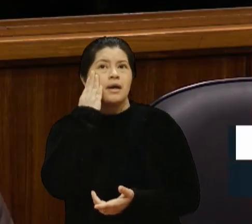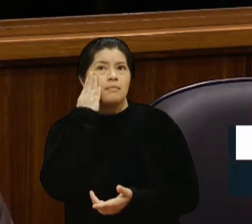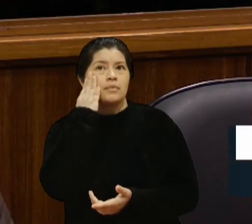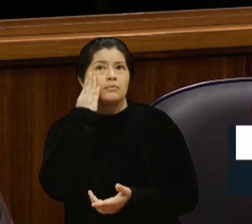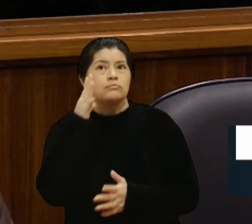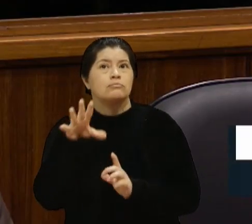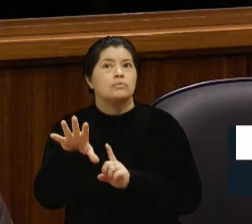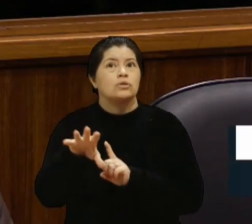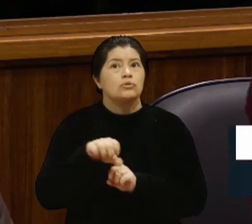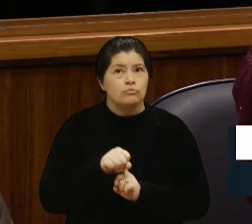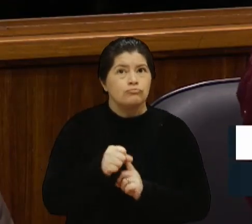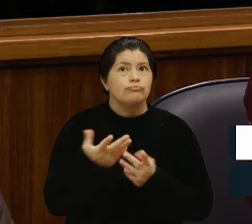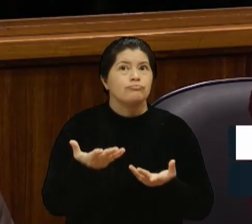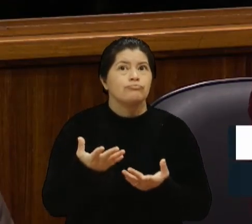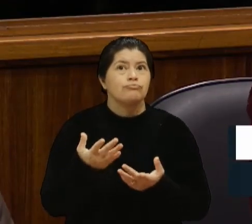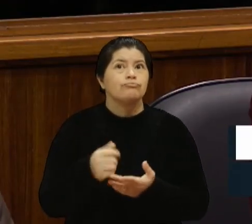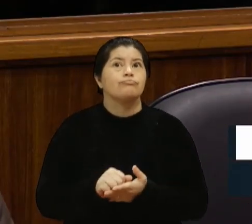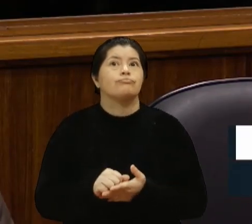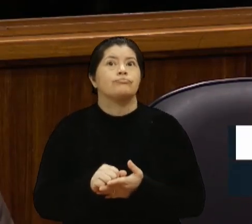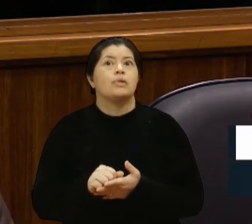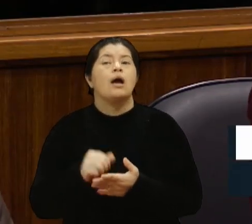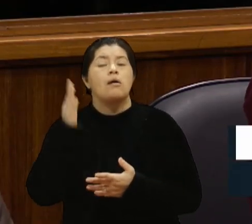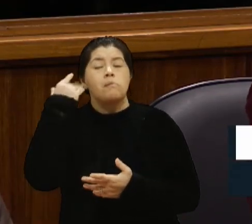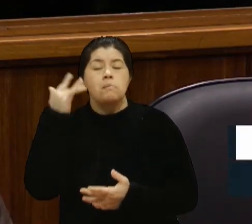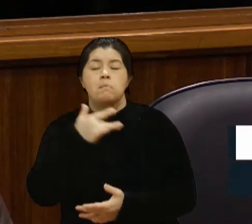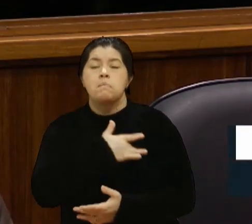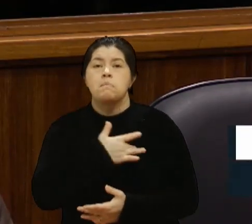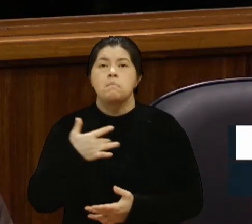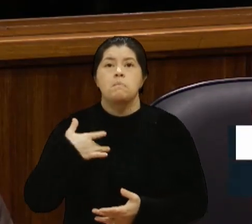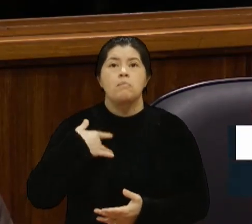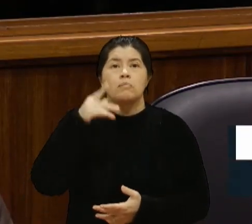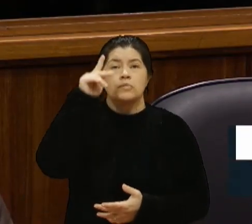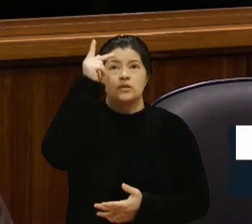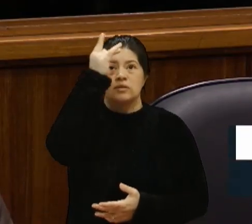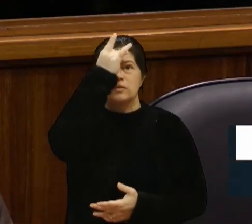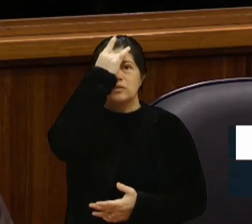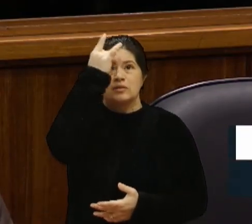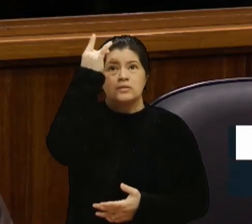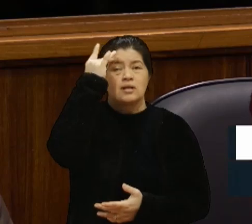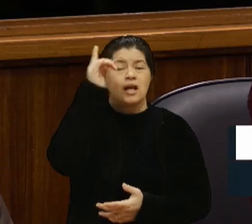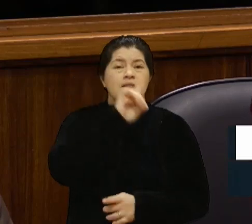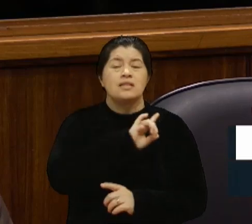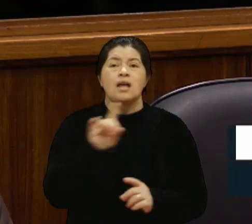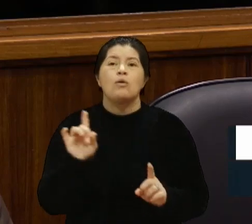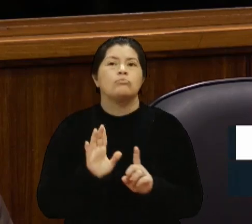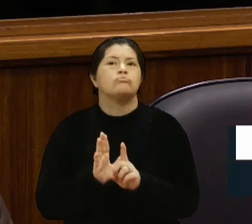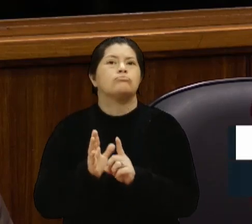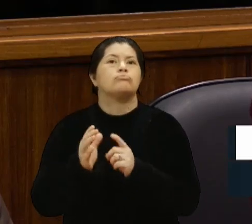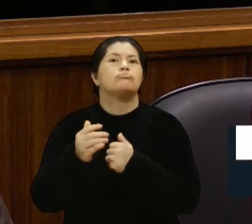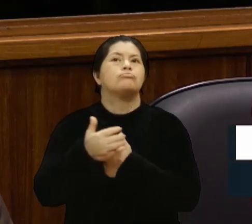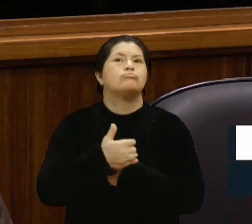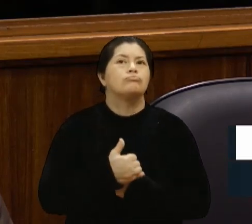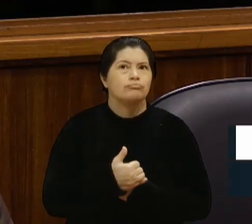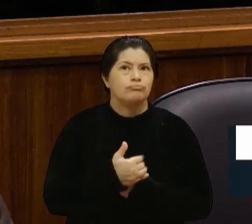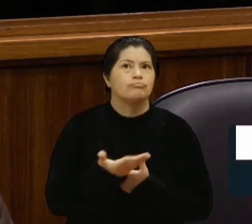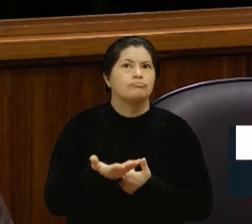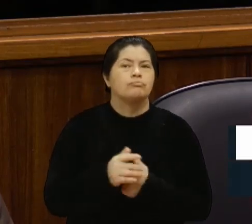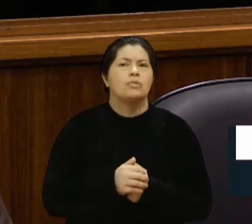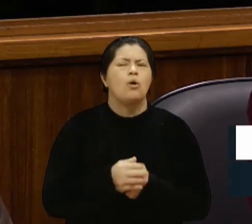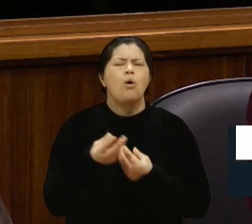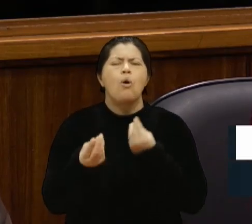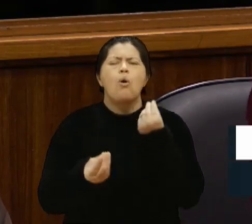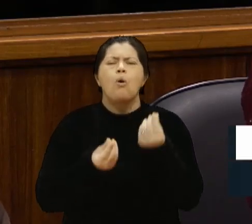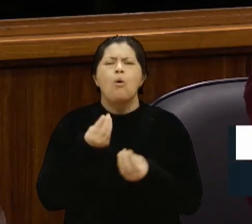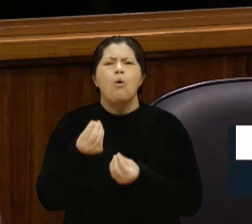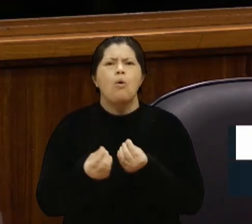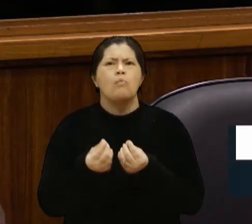é um problema muito grave, é um problema de saúde, não é um problema só da assistência. Então, a minha pergunta também é para saber como é que